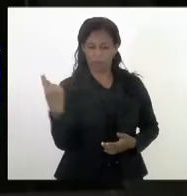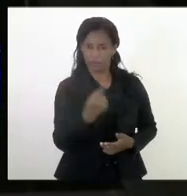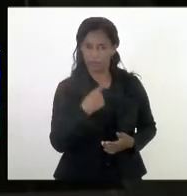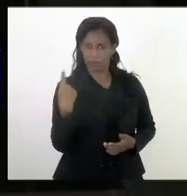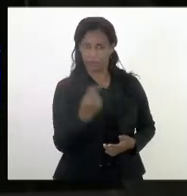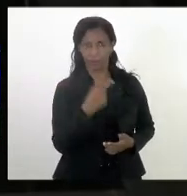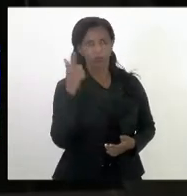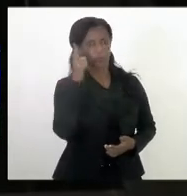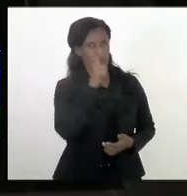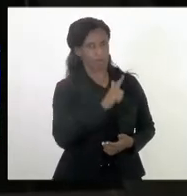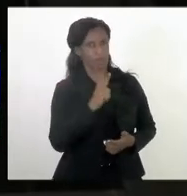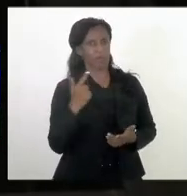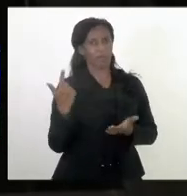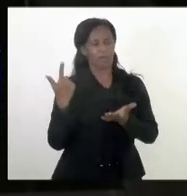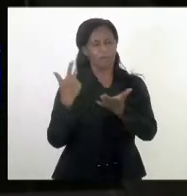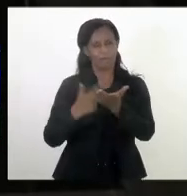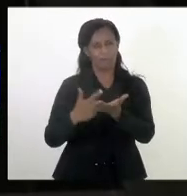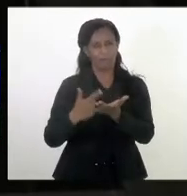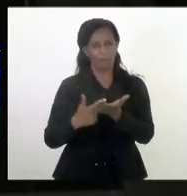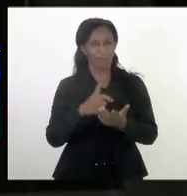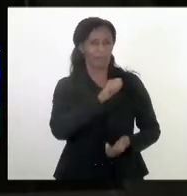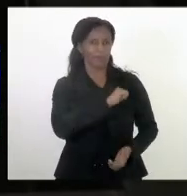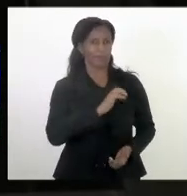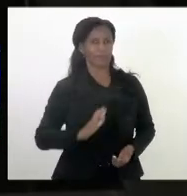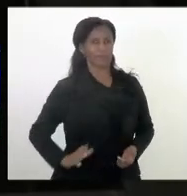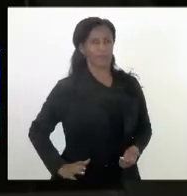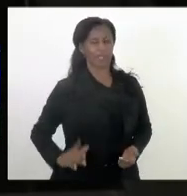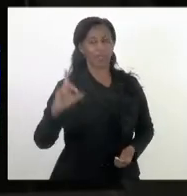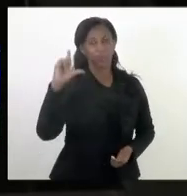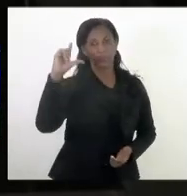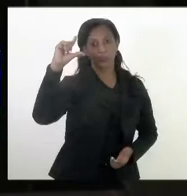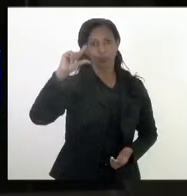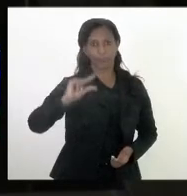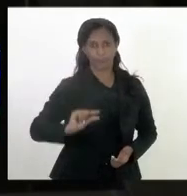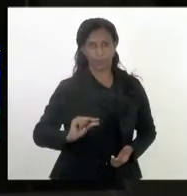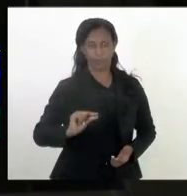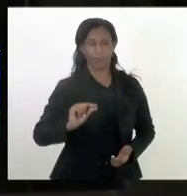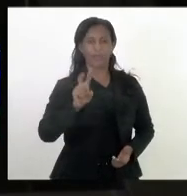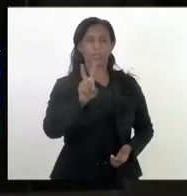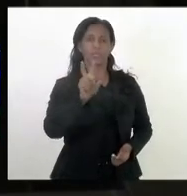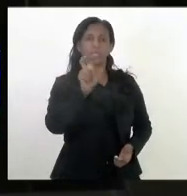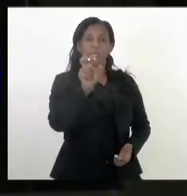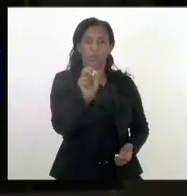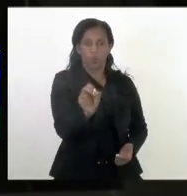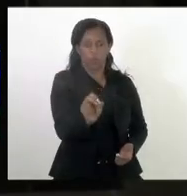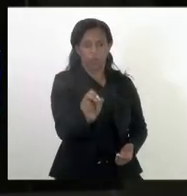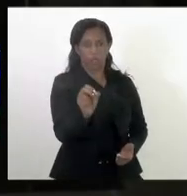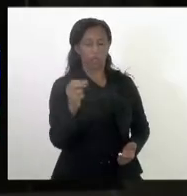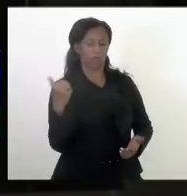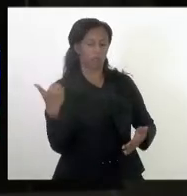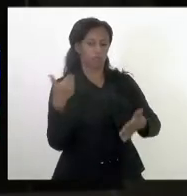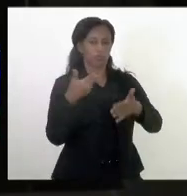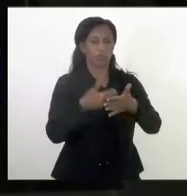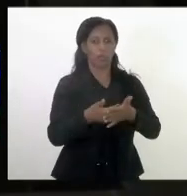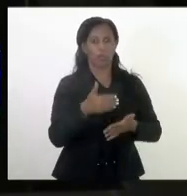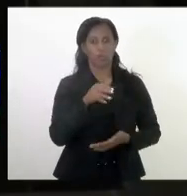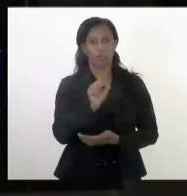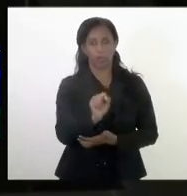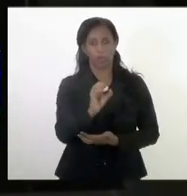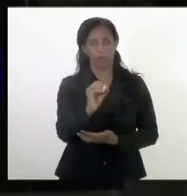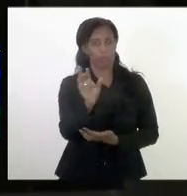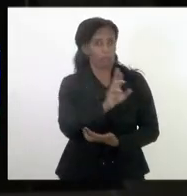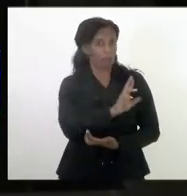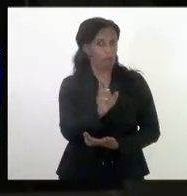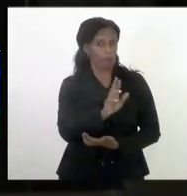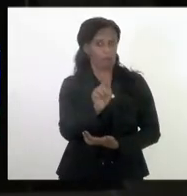com o presidente André Siciliano de um mínimo de 50, chegando até a R$ 80 desse preço